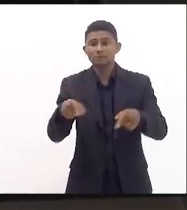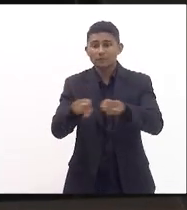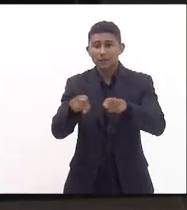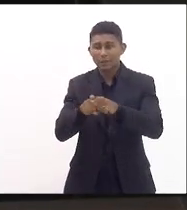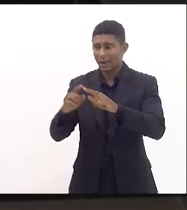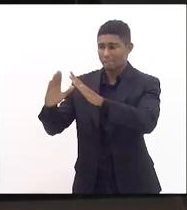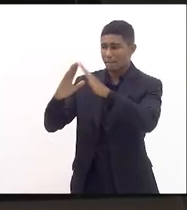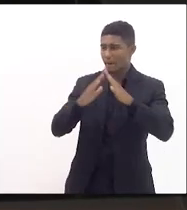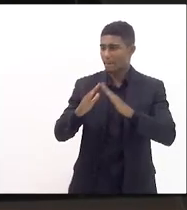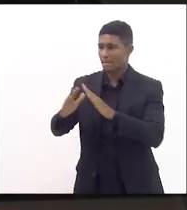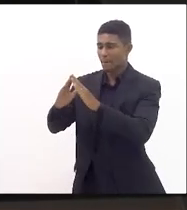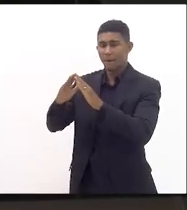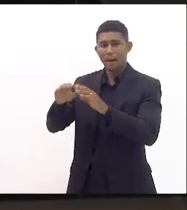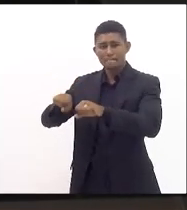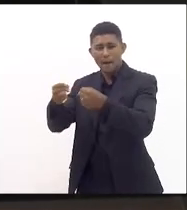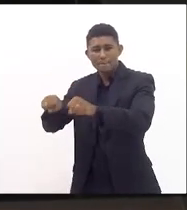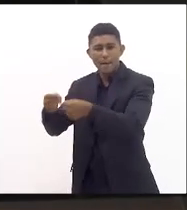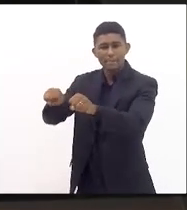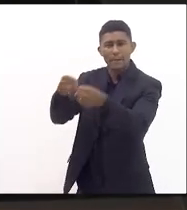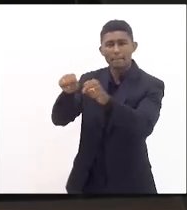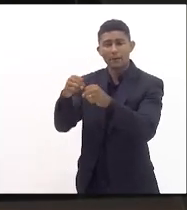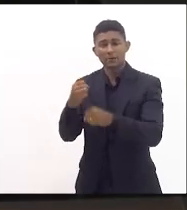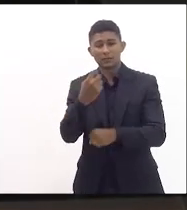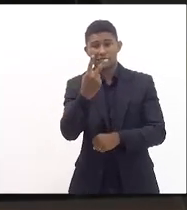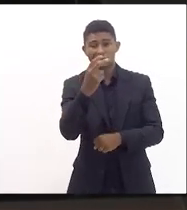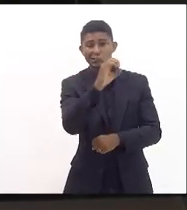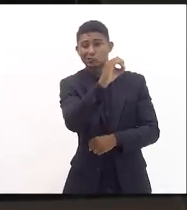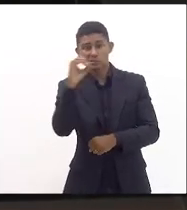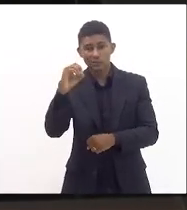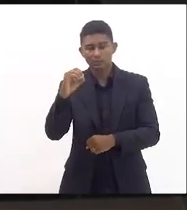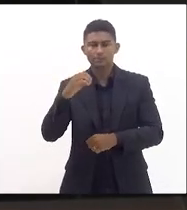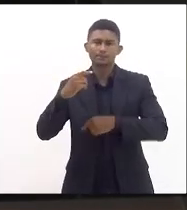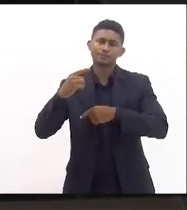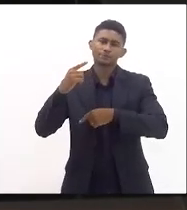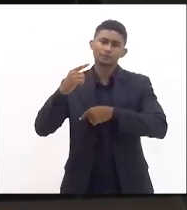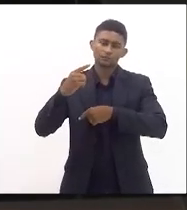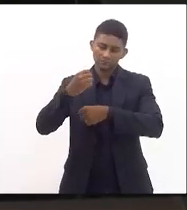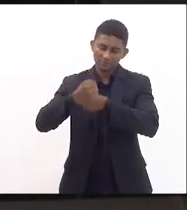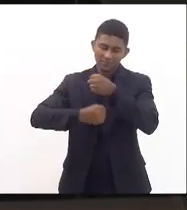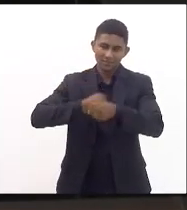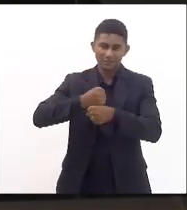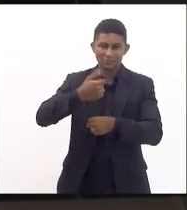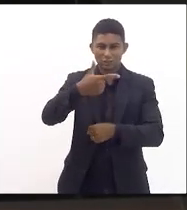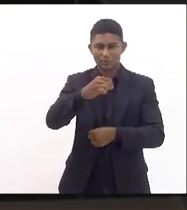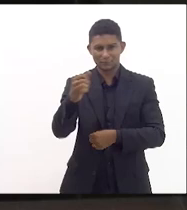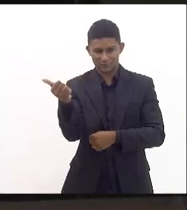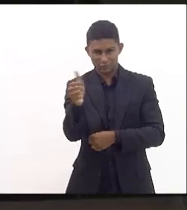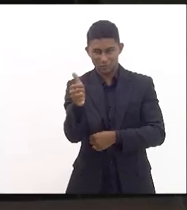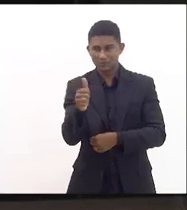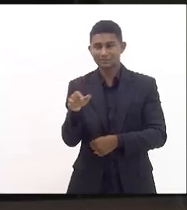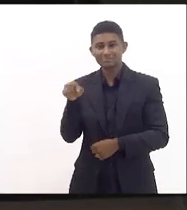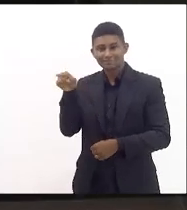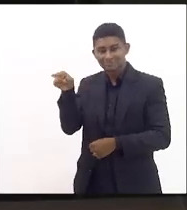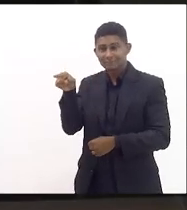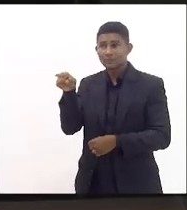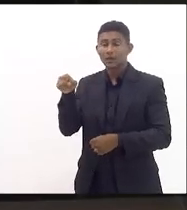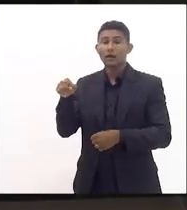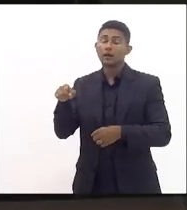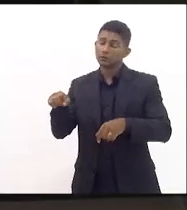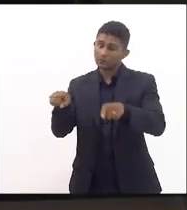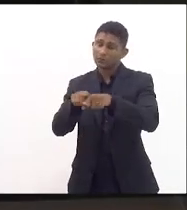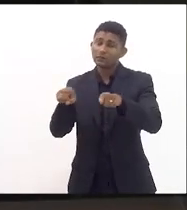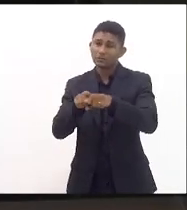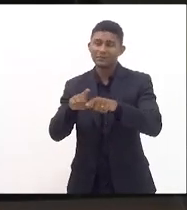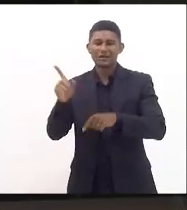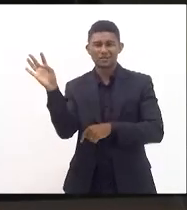foram destruídos. Logo em seguida, no início de 2011, nós tivemos, então, a região serrana, e basta